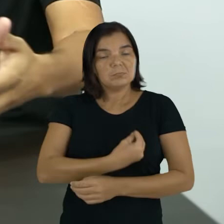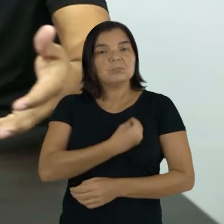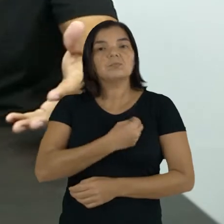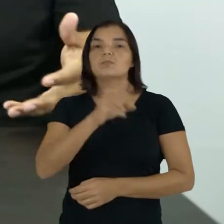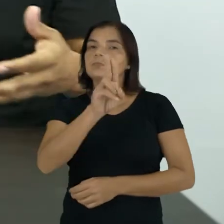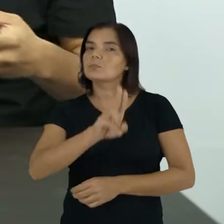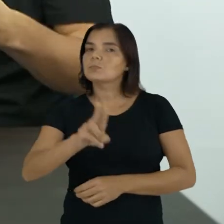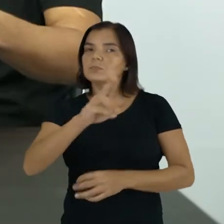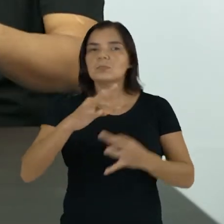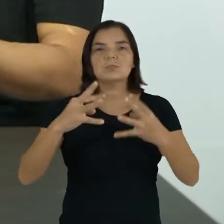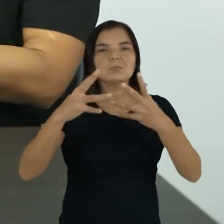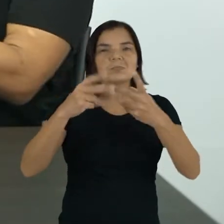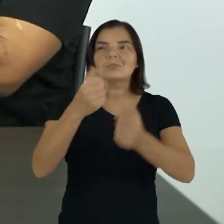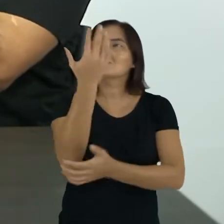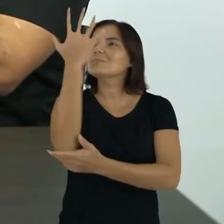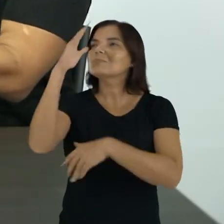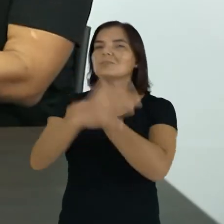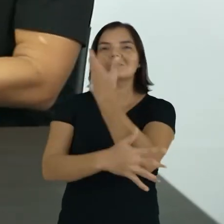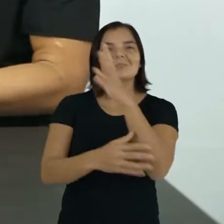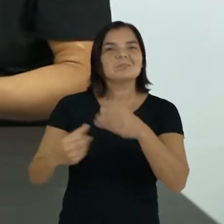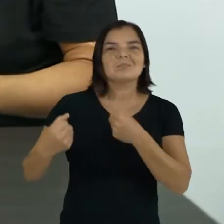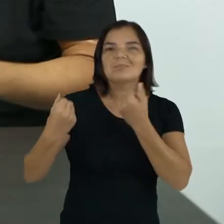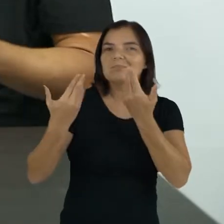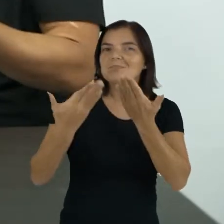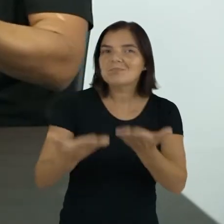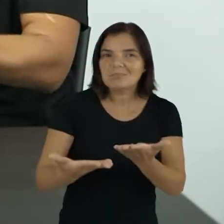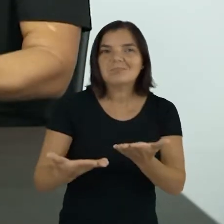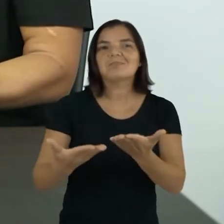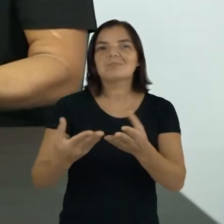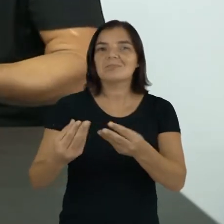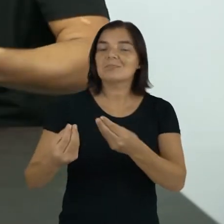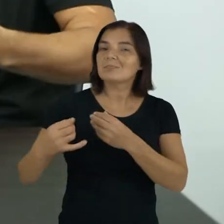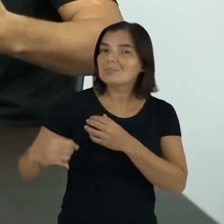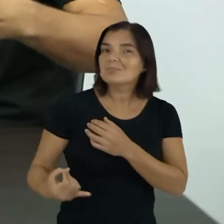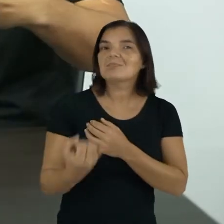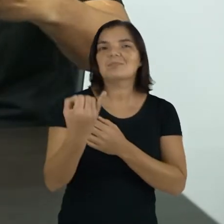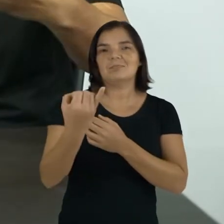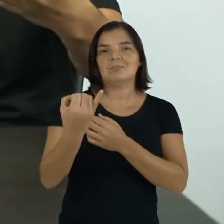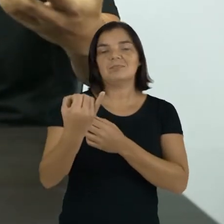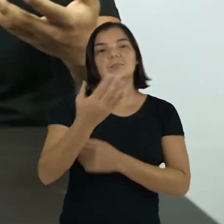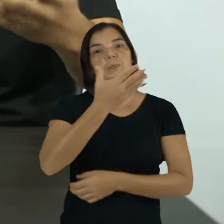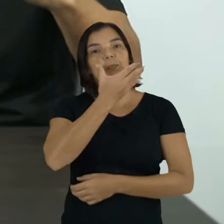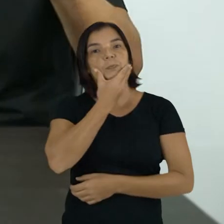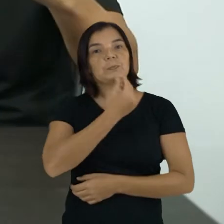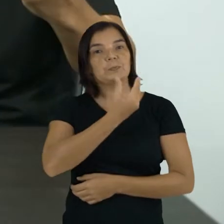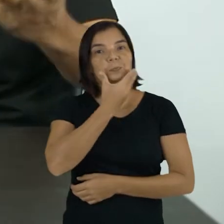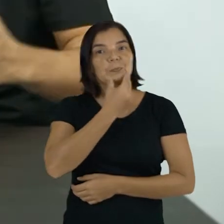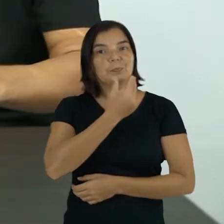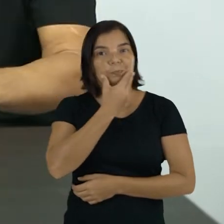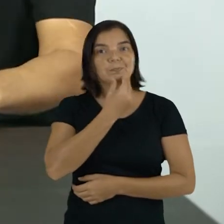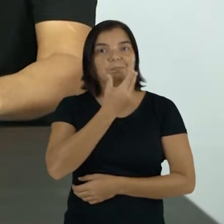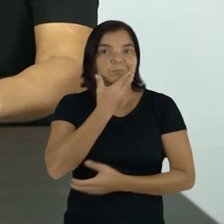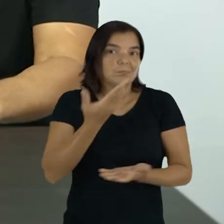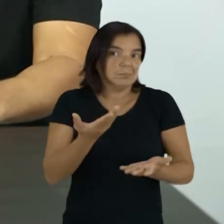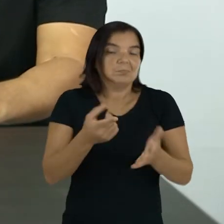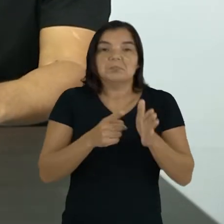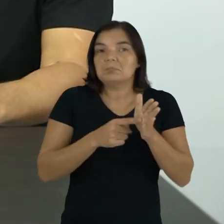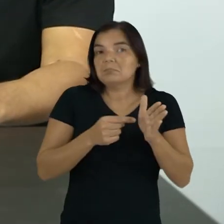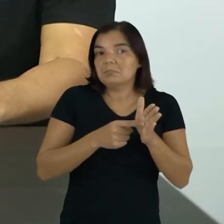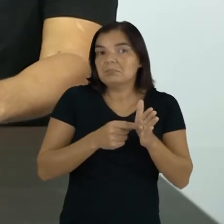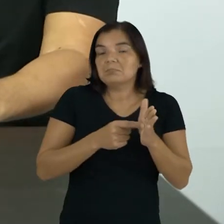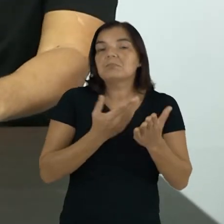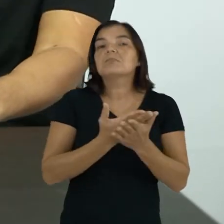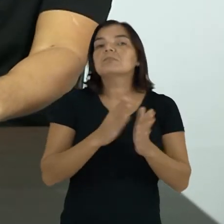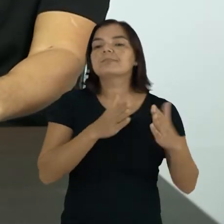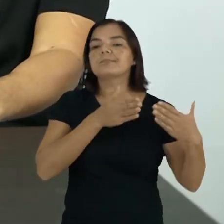fazendo uso de tudo aquilo que a natureza os oferecia, né? Os oportunizava. E o homem, né, o homem tido como homem branco,